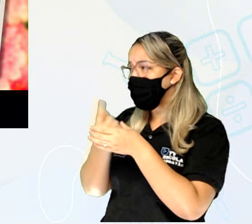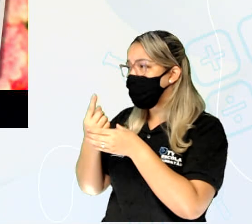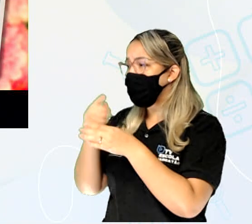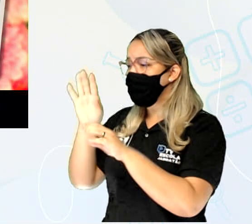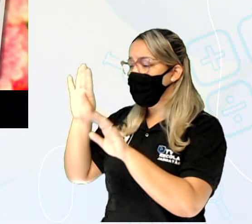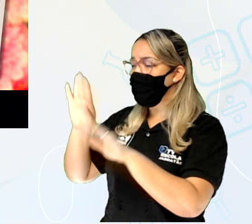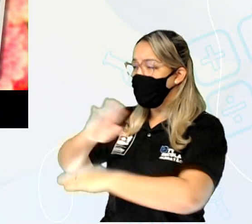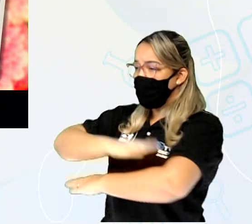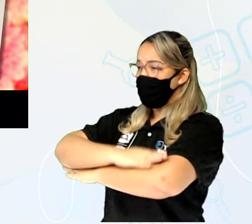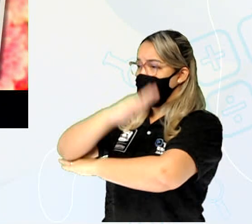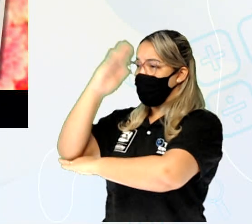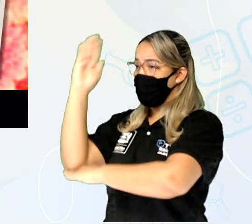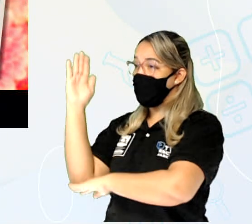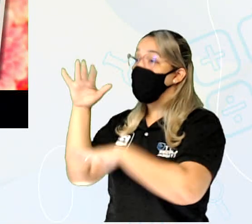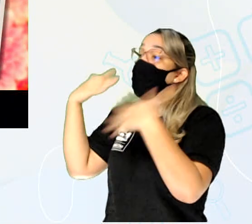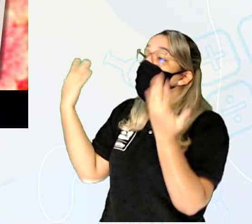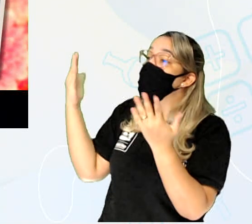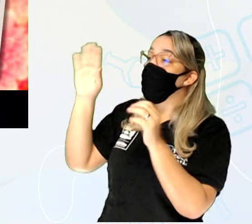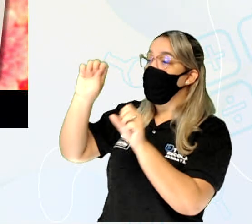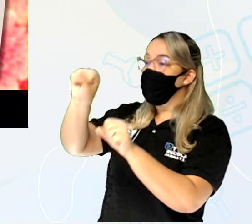vaso simples na porta de casa.